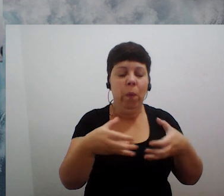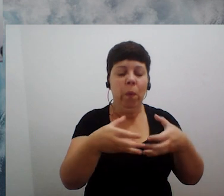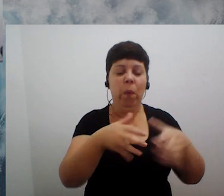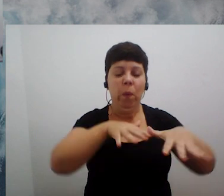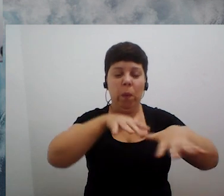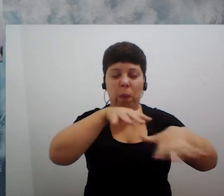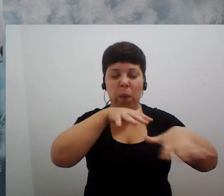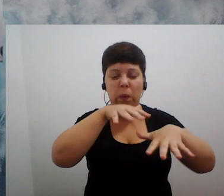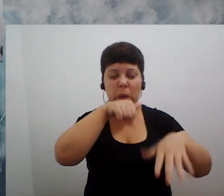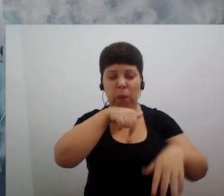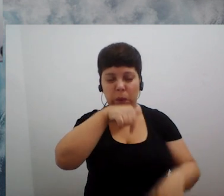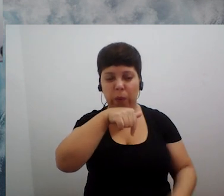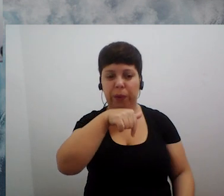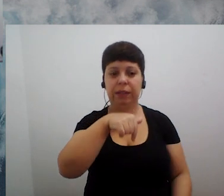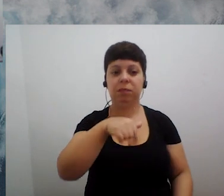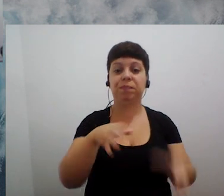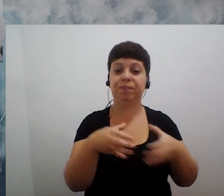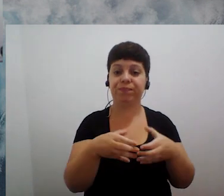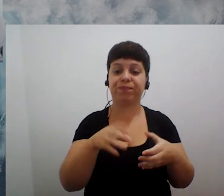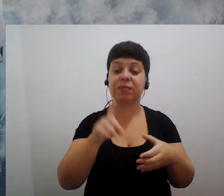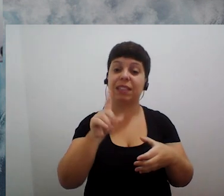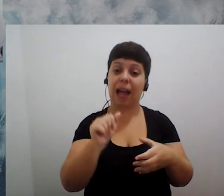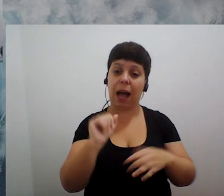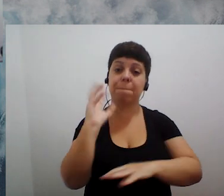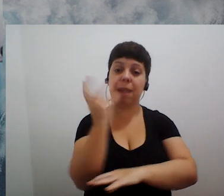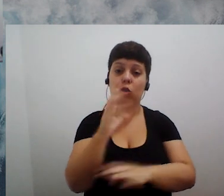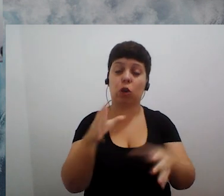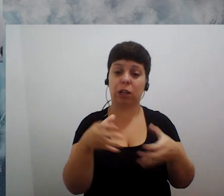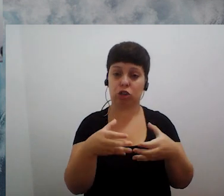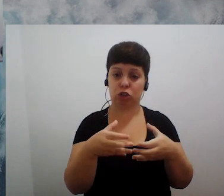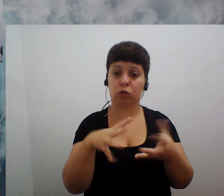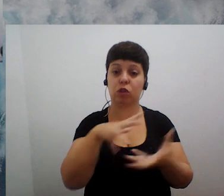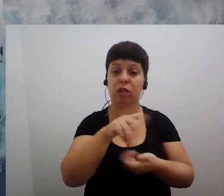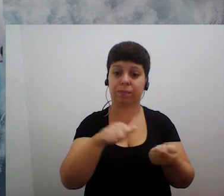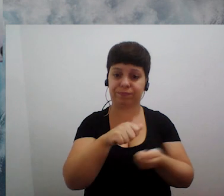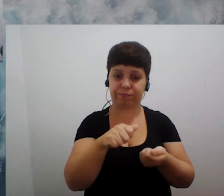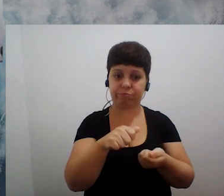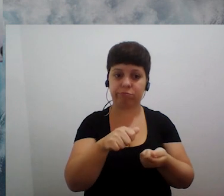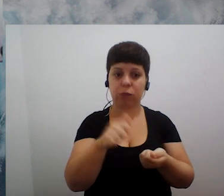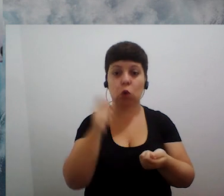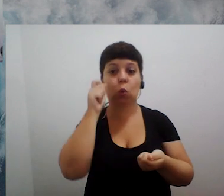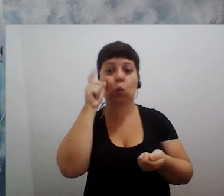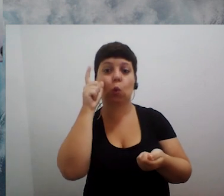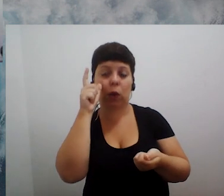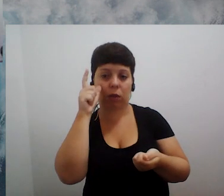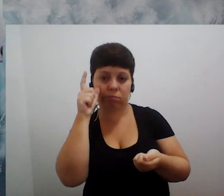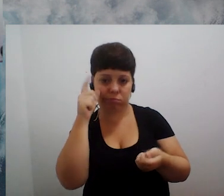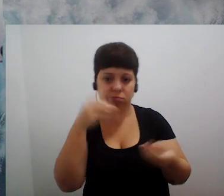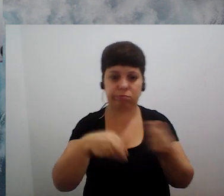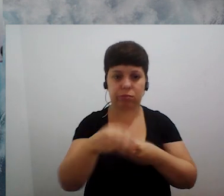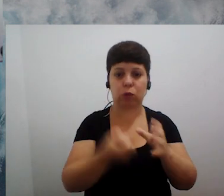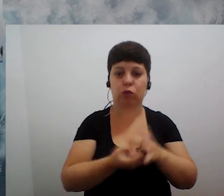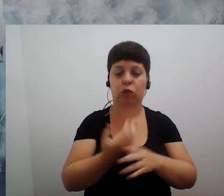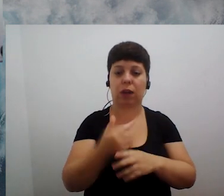Desse grupo, de todo esse movimento que a gente faz aqui na Quebrada. O Grupo da Mata, ele é um coletivo de sustentabilidade e articulação